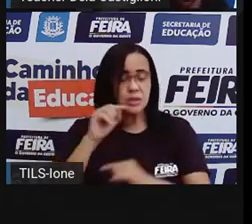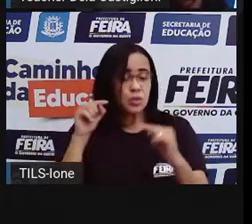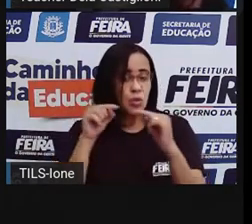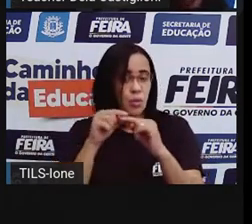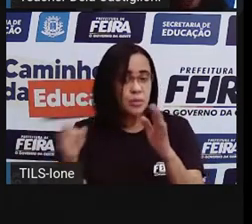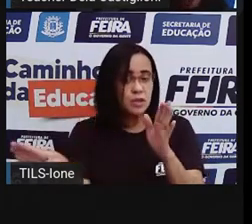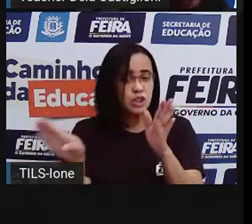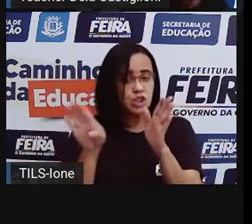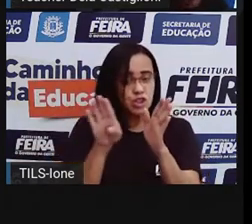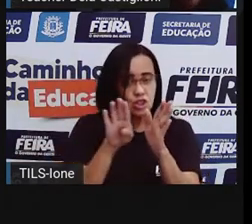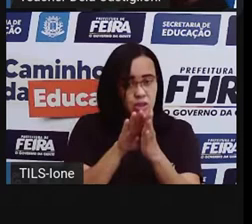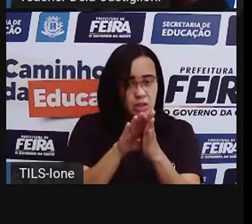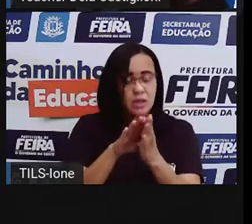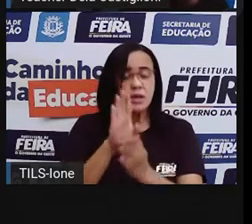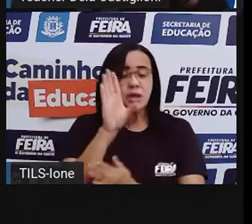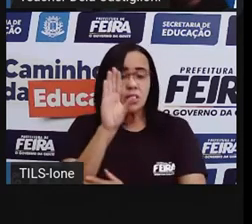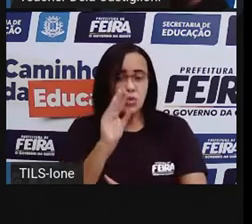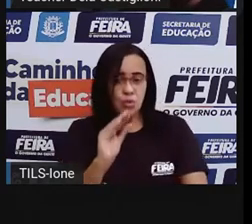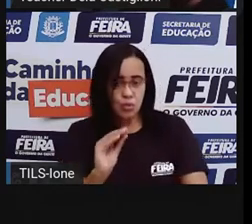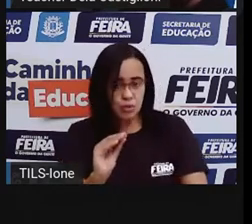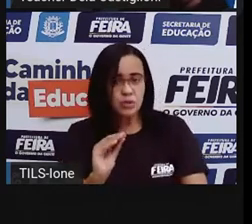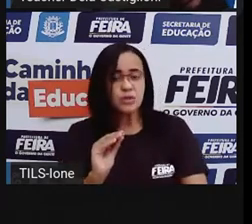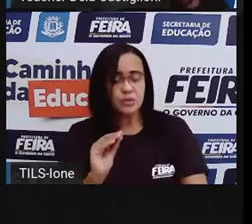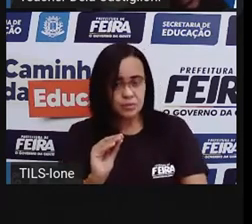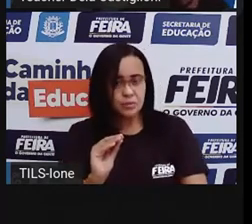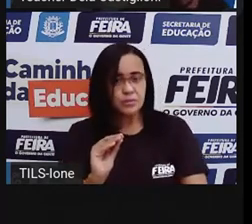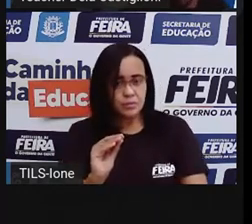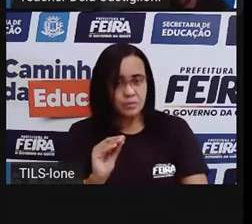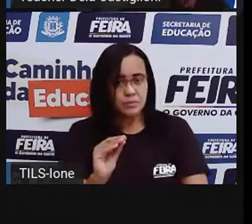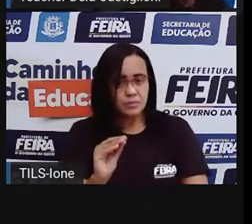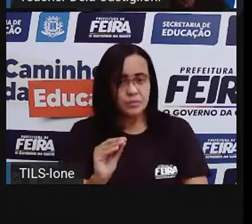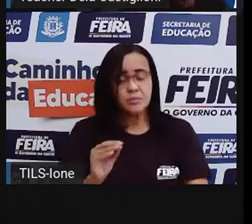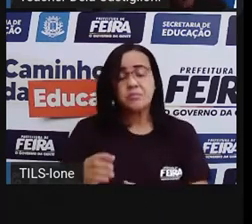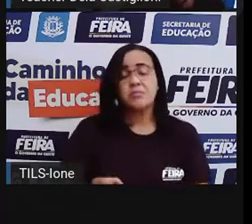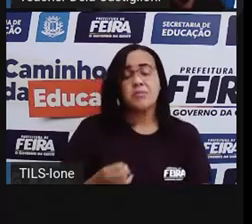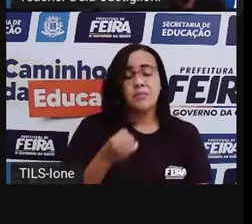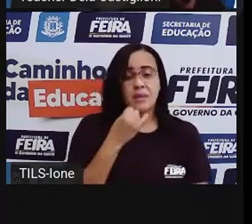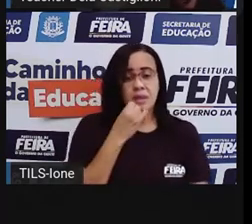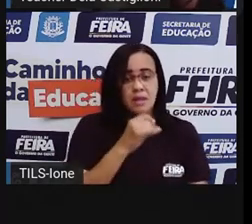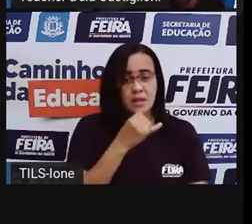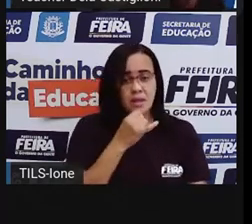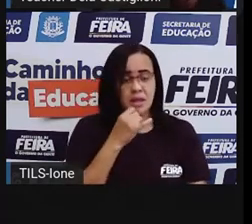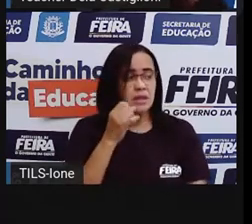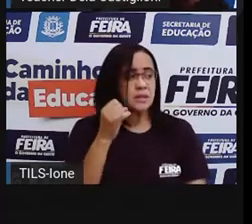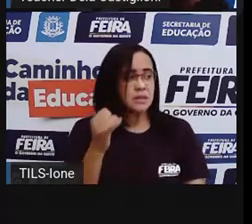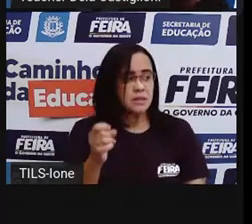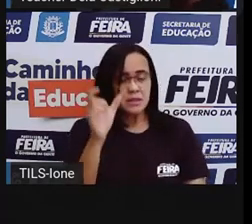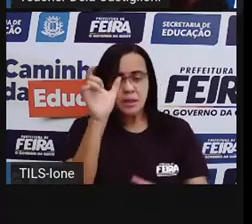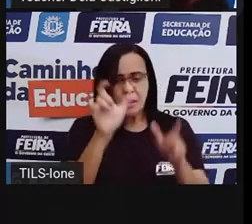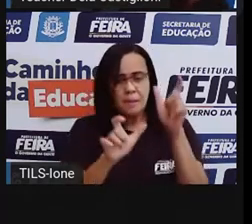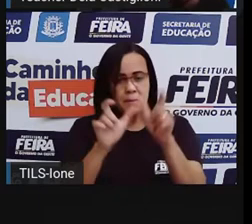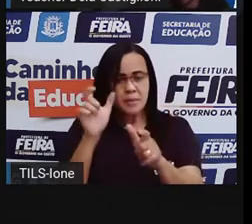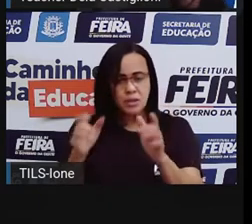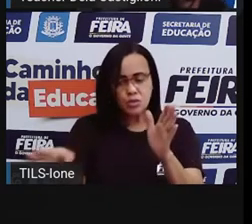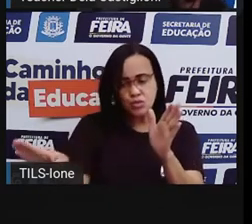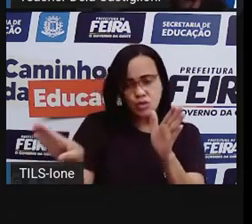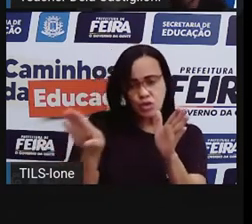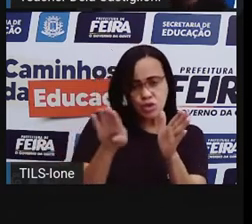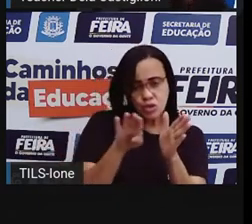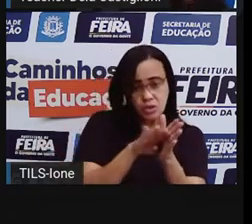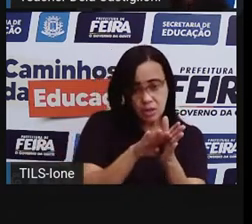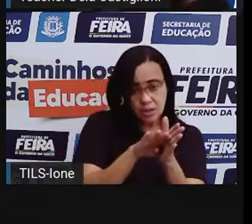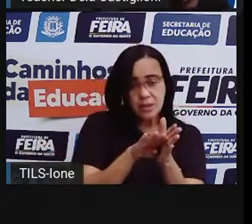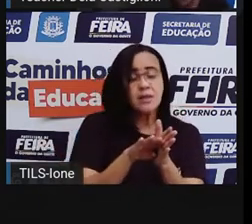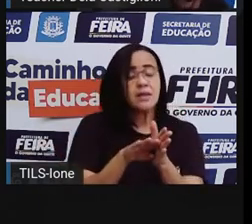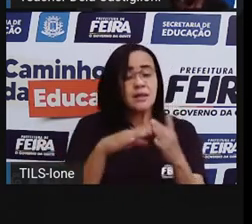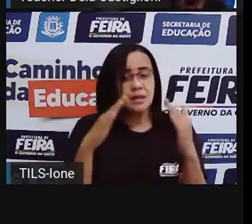vezes, na casa de alguém, né? No início da noite, quando eu vou fazer uma visita para tomar café, eu uso good evening.